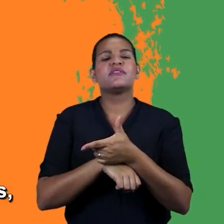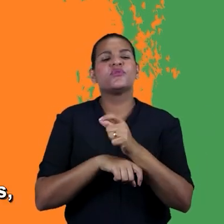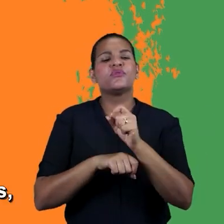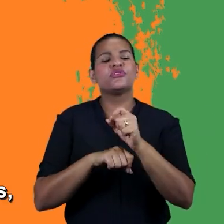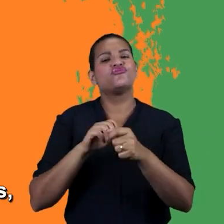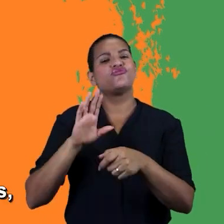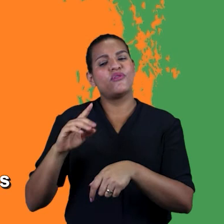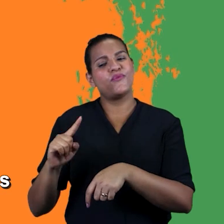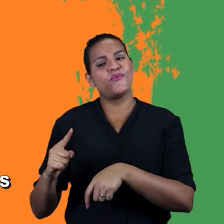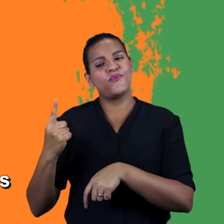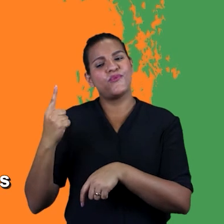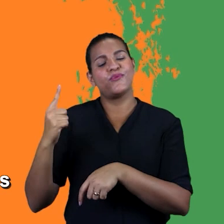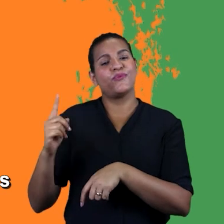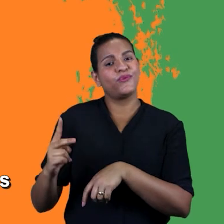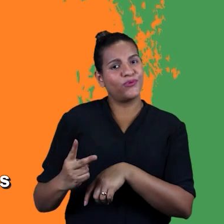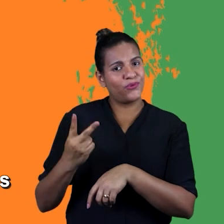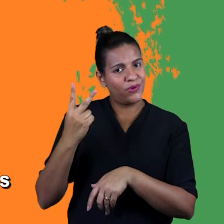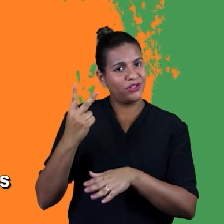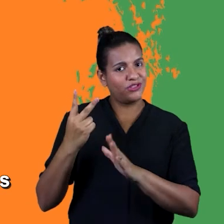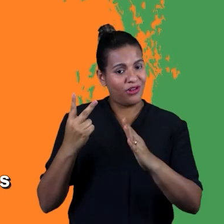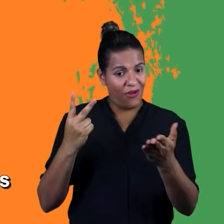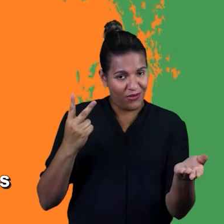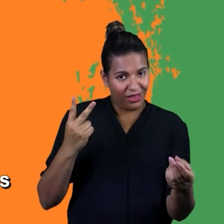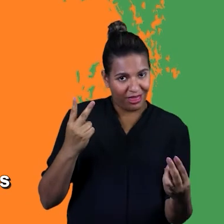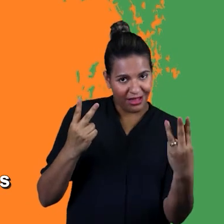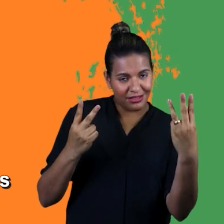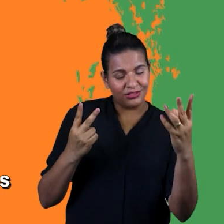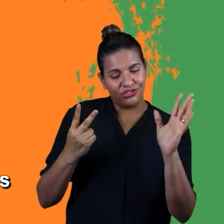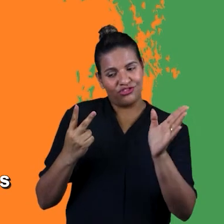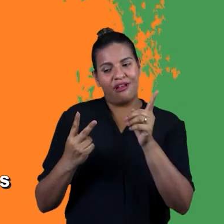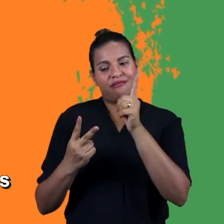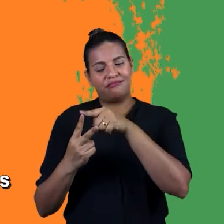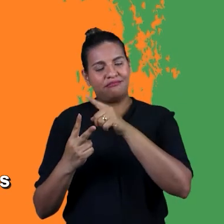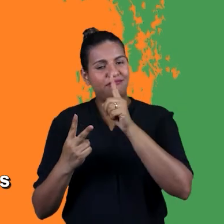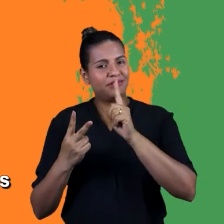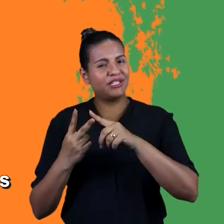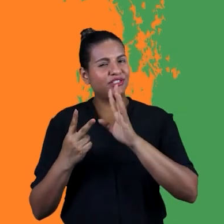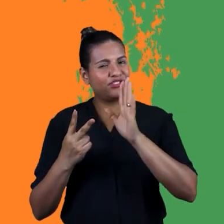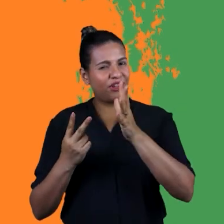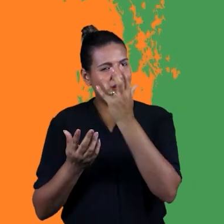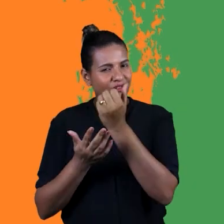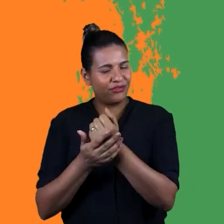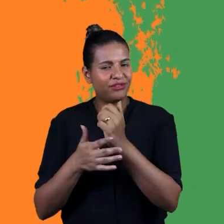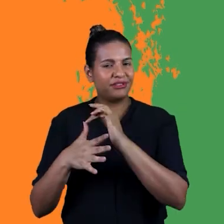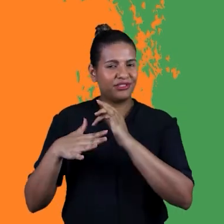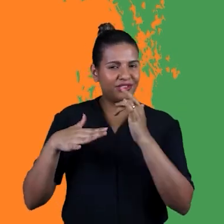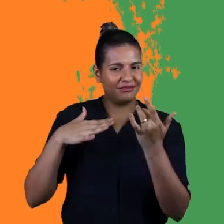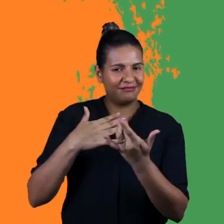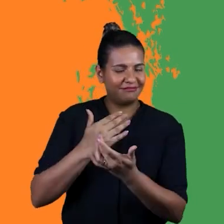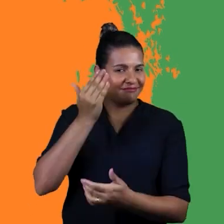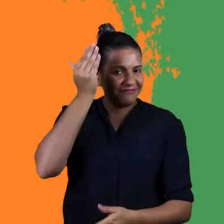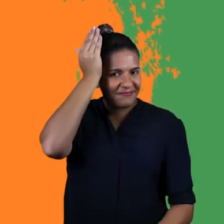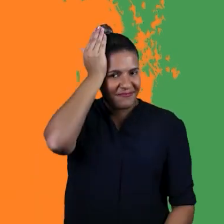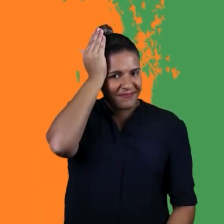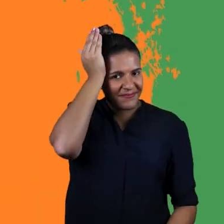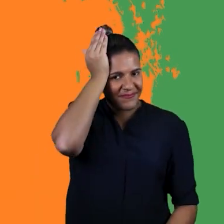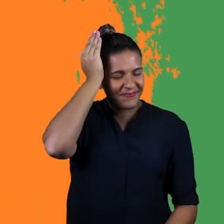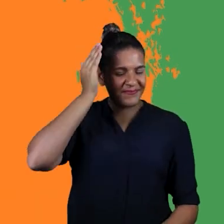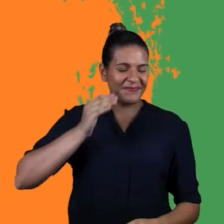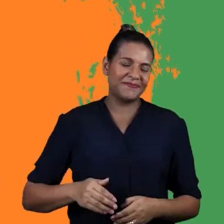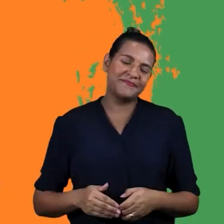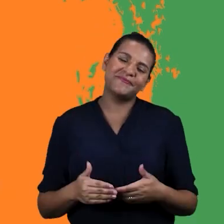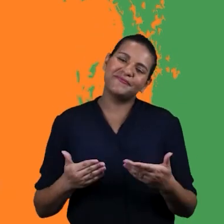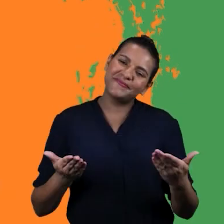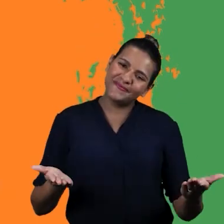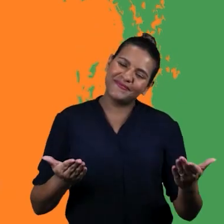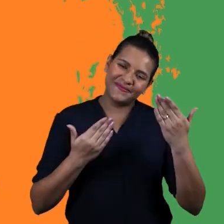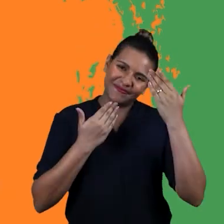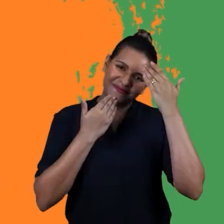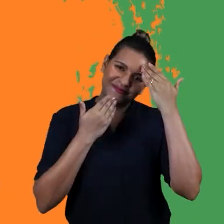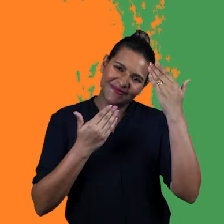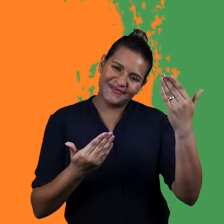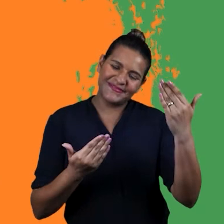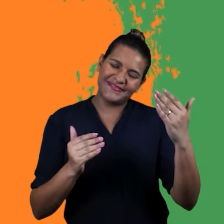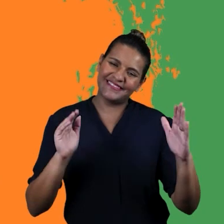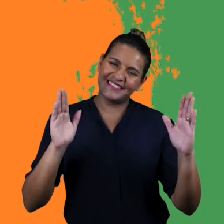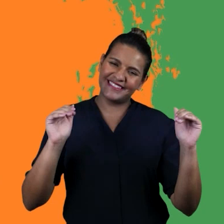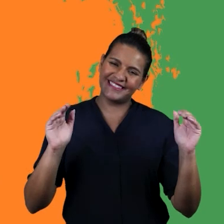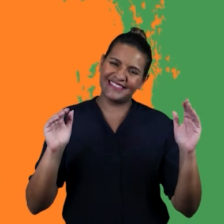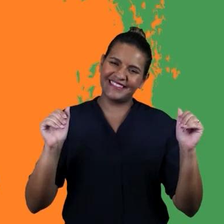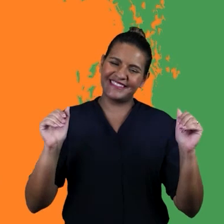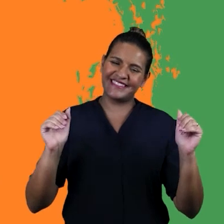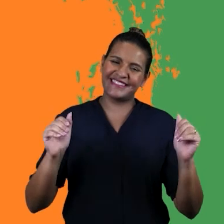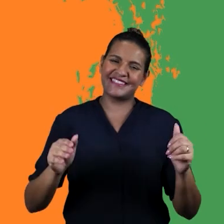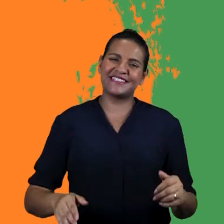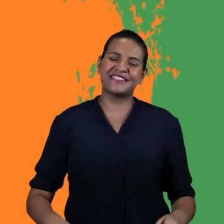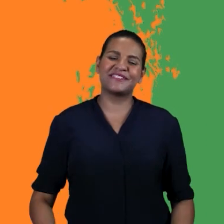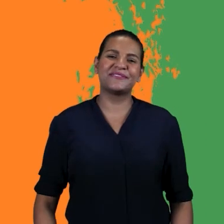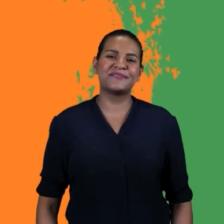programas anteriores, nossos 2 primeiros episódios gravados e disponibilizados nas redes sociais do Sesc. Mais uma vez, muito obrigada e